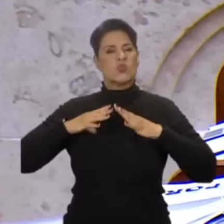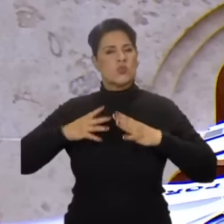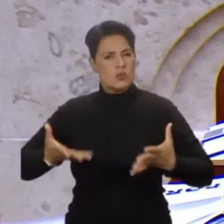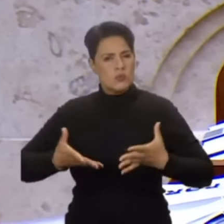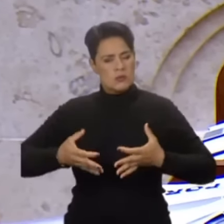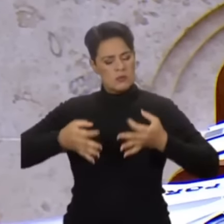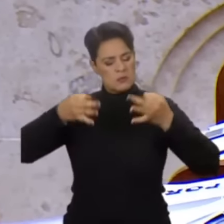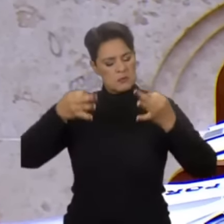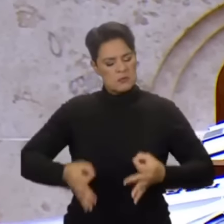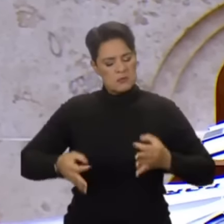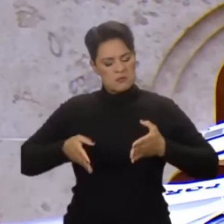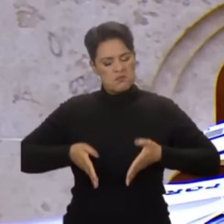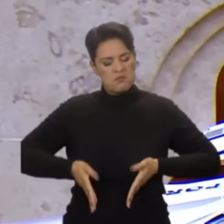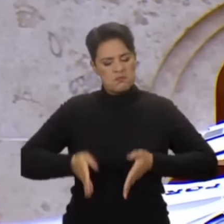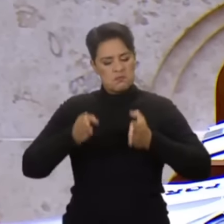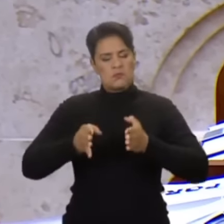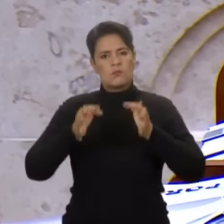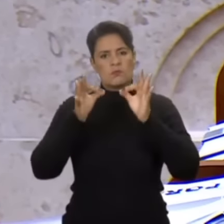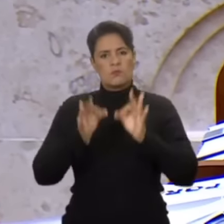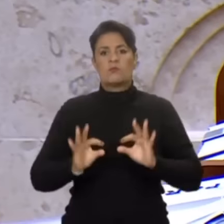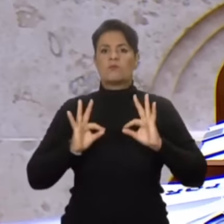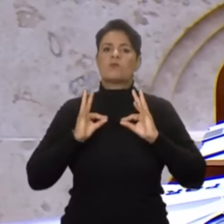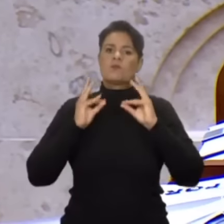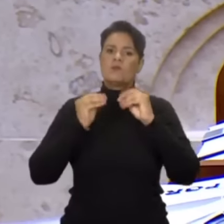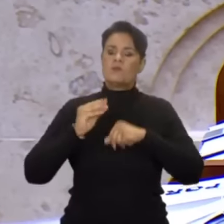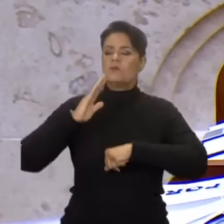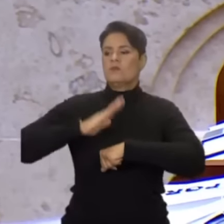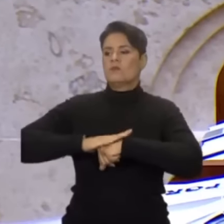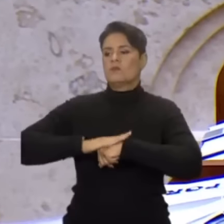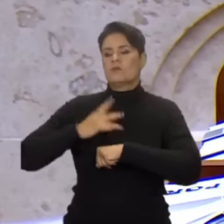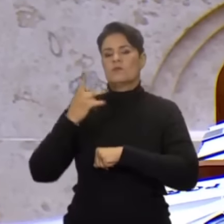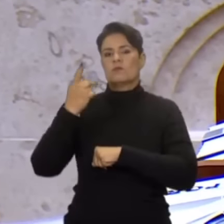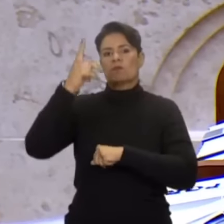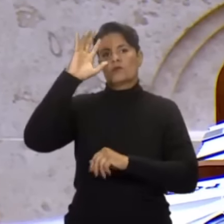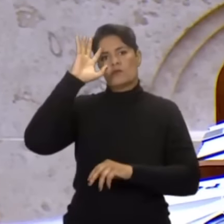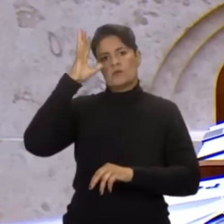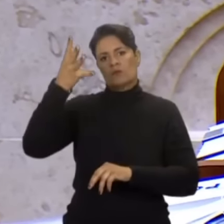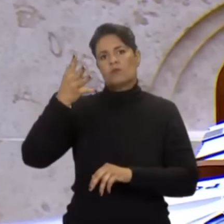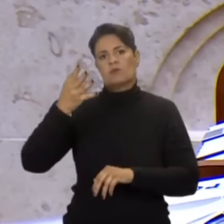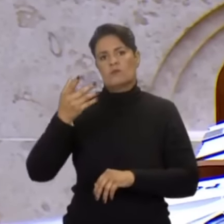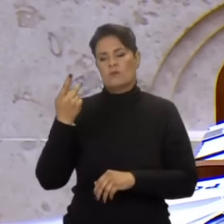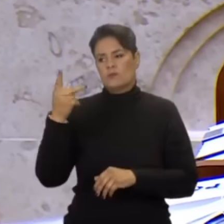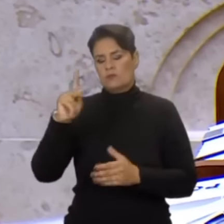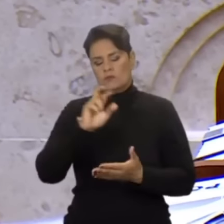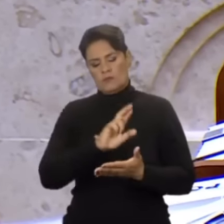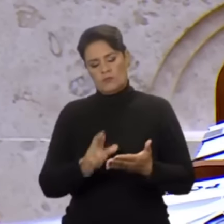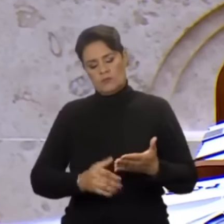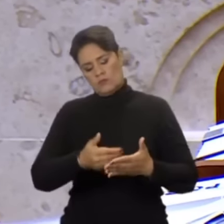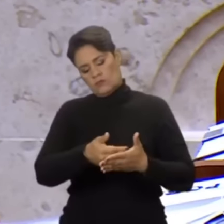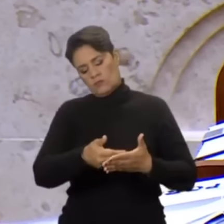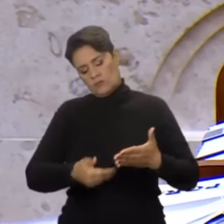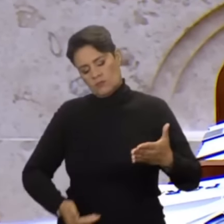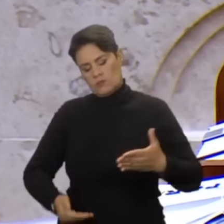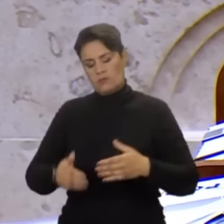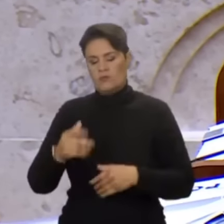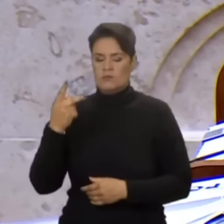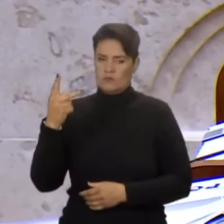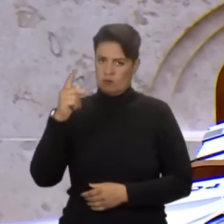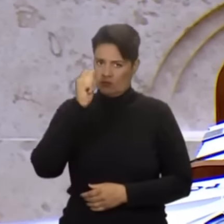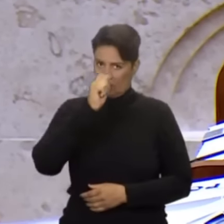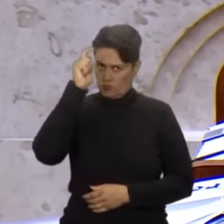nas manifestações, nas decisões e no modo de conduzir o processo do